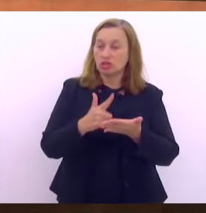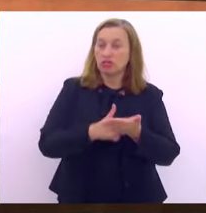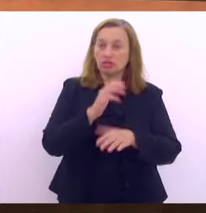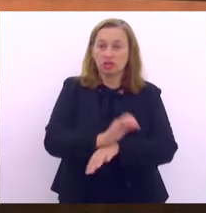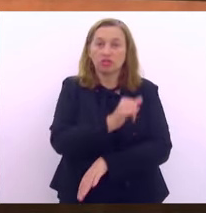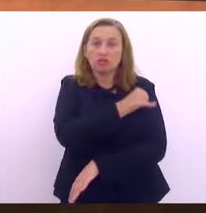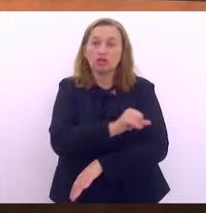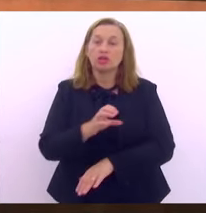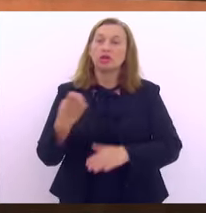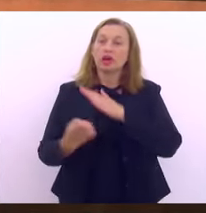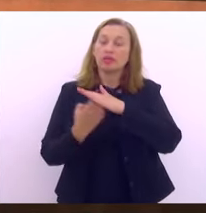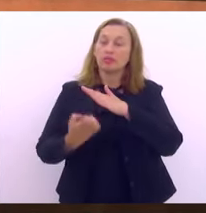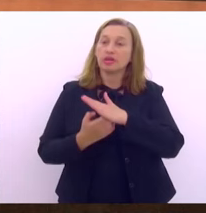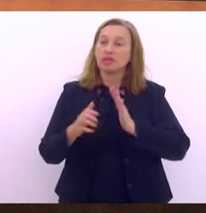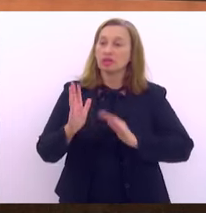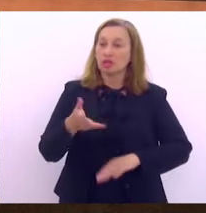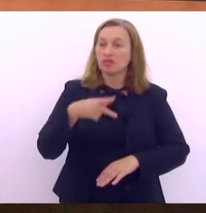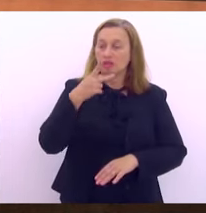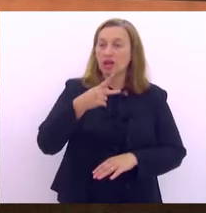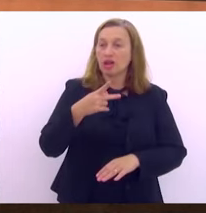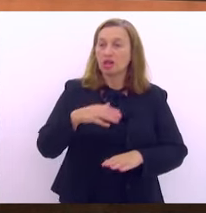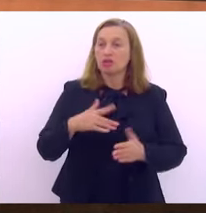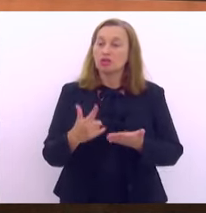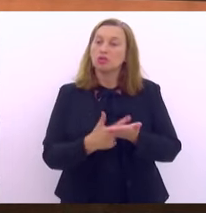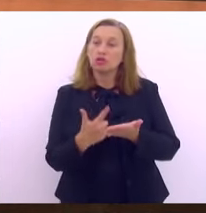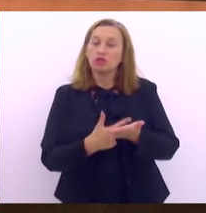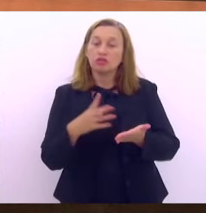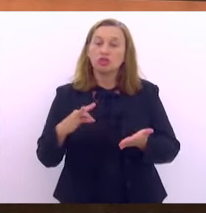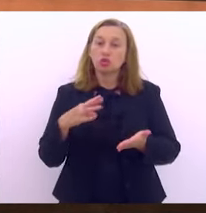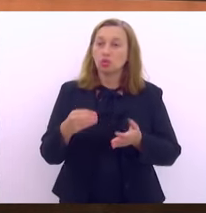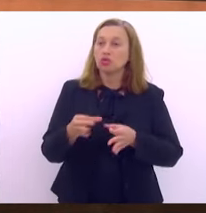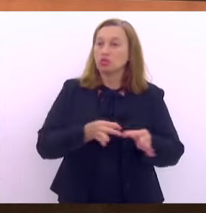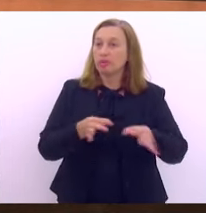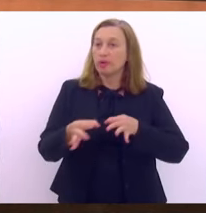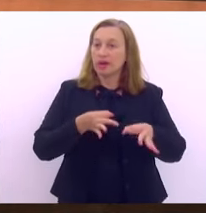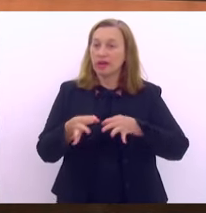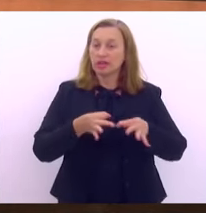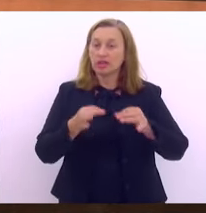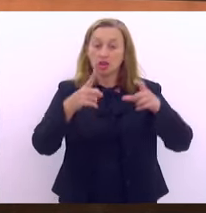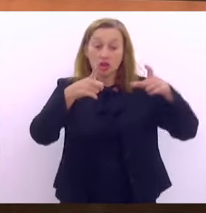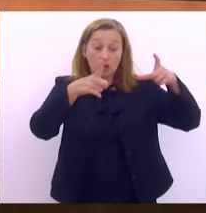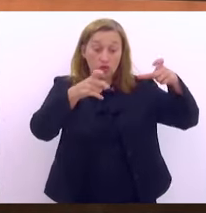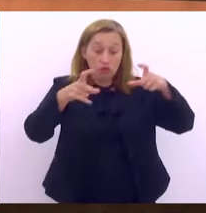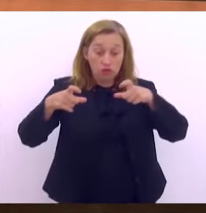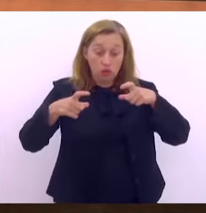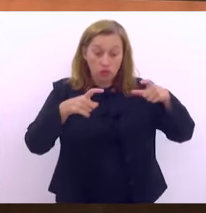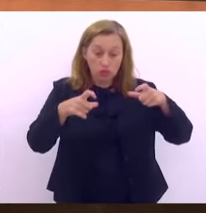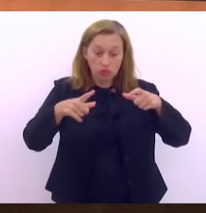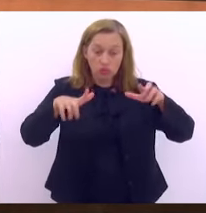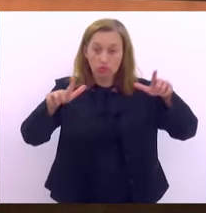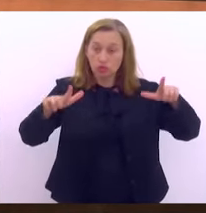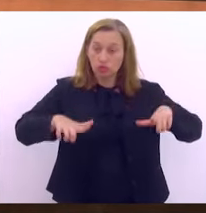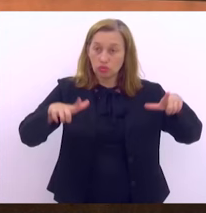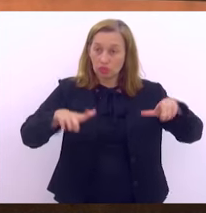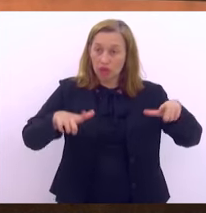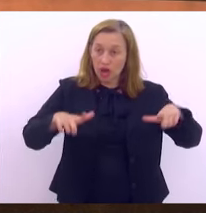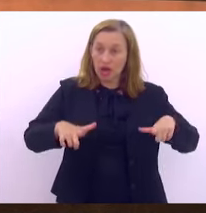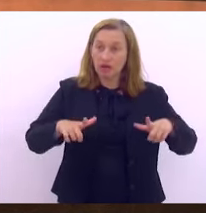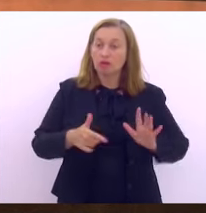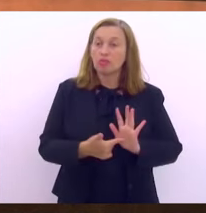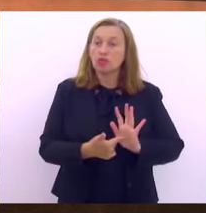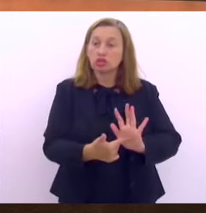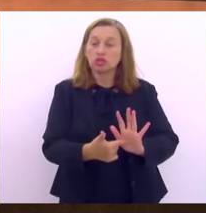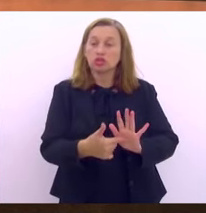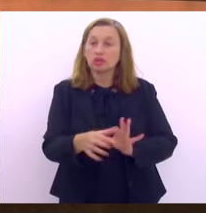empresa diz que já está com os livros todos preparados em estoque e manda fotos de um suposto galpão dizendo que